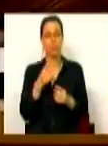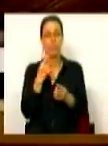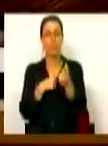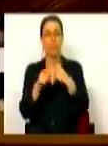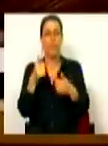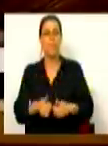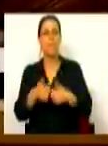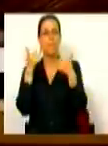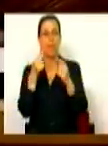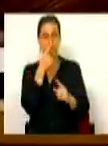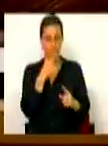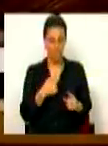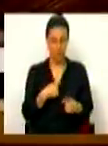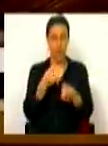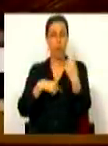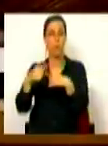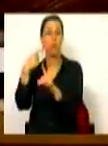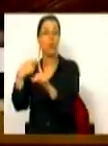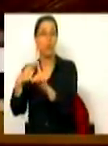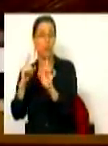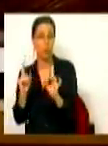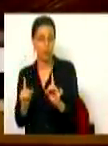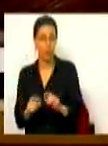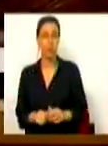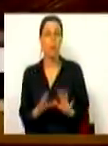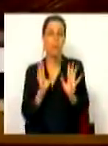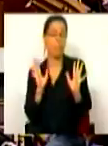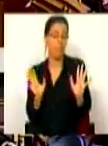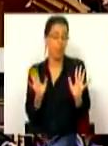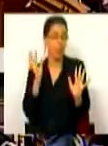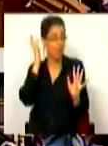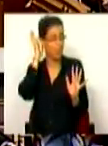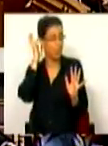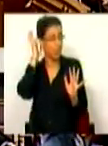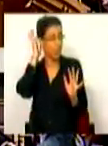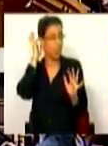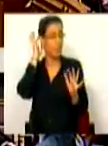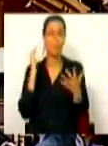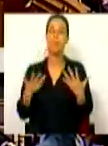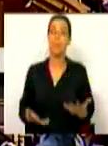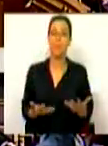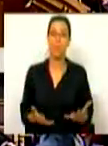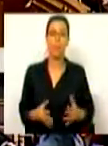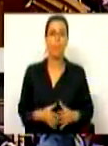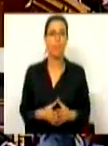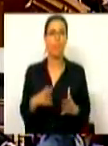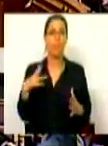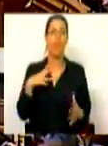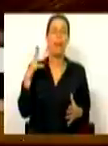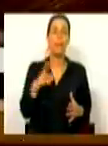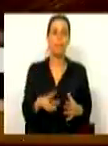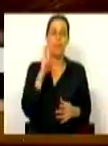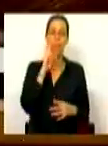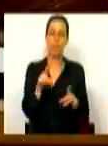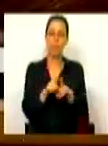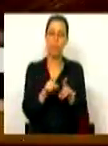melhor as falhas do que os sucessos. No entanto, neste momento, Portugal é